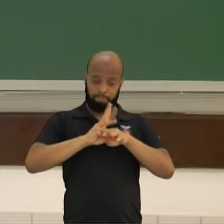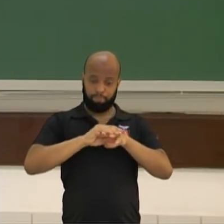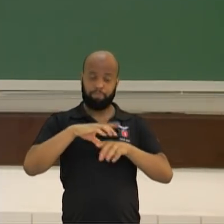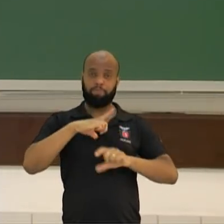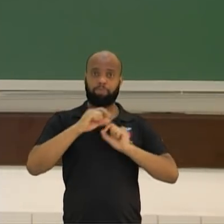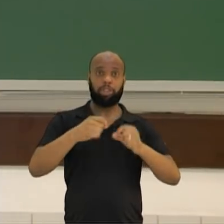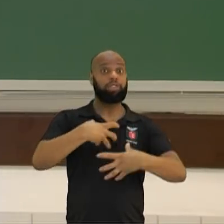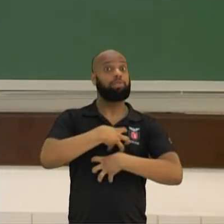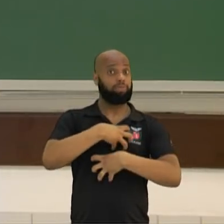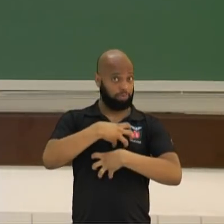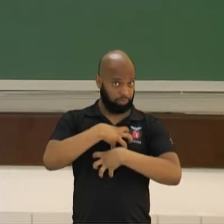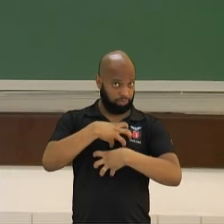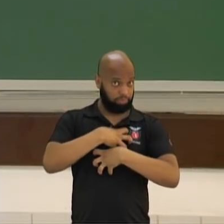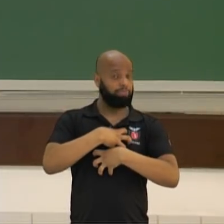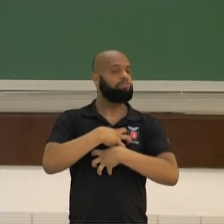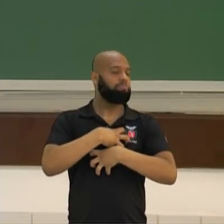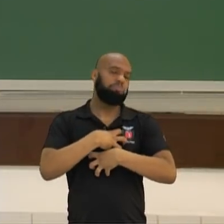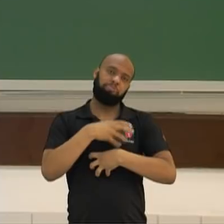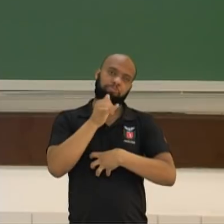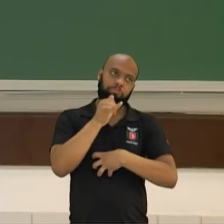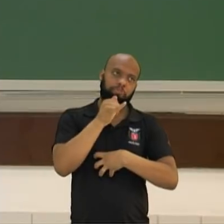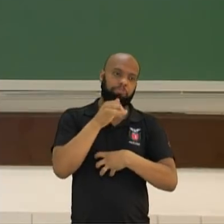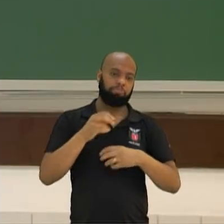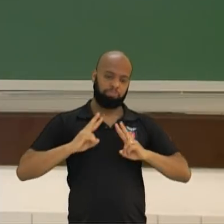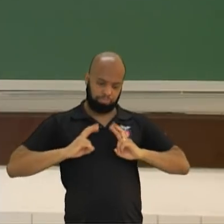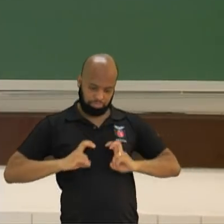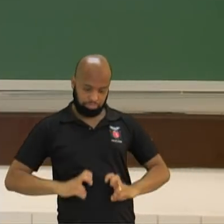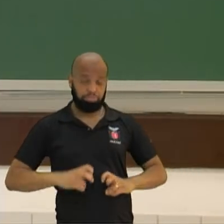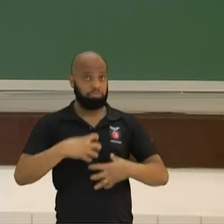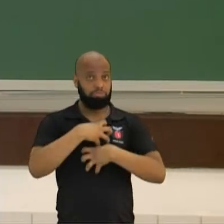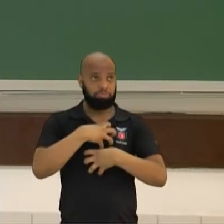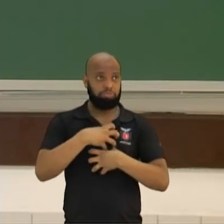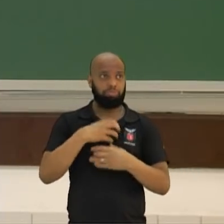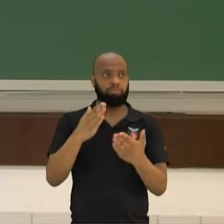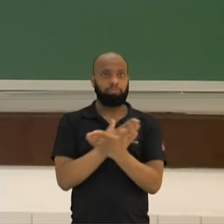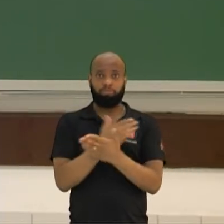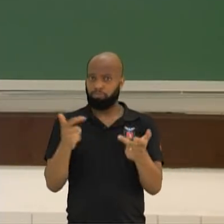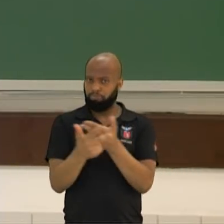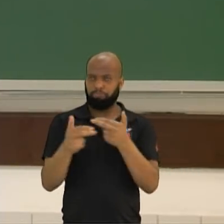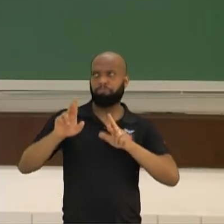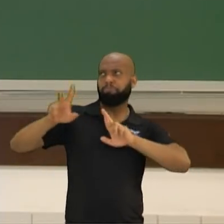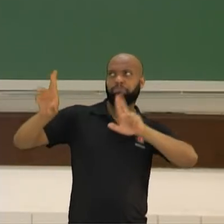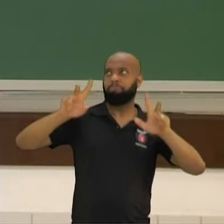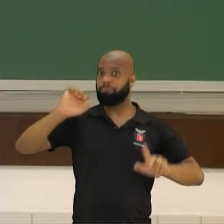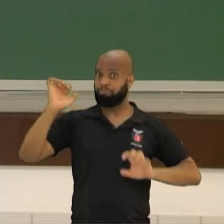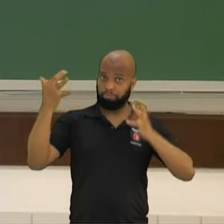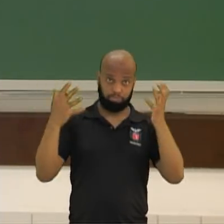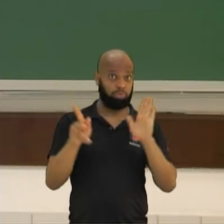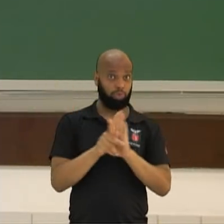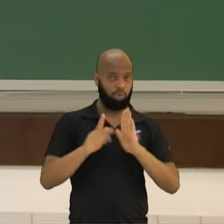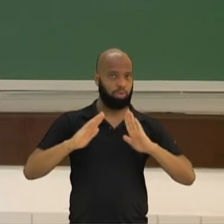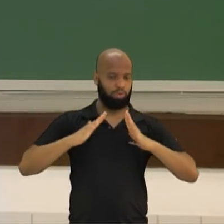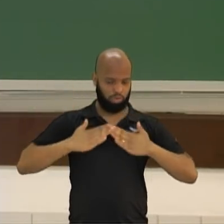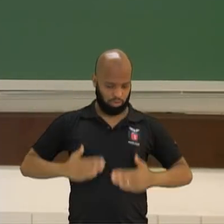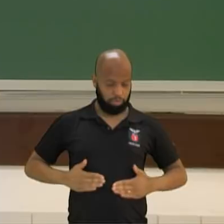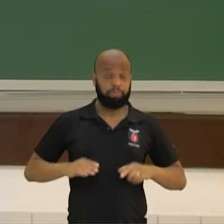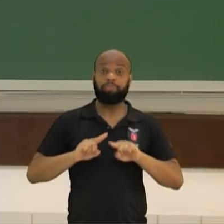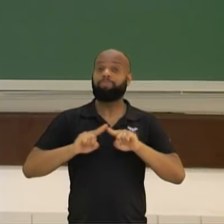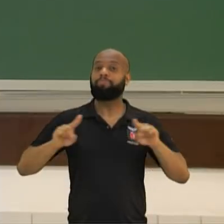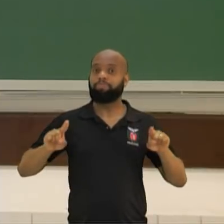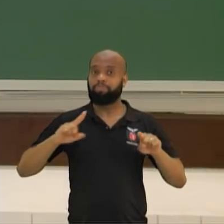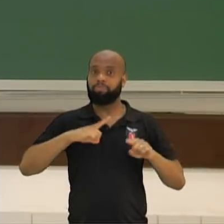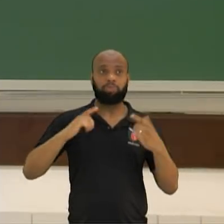tem sintomas, a gente sente, percebe algumas coisas diferentes acontecendo no corpo.